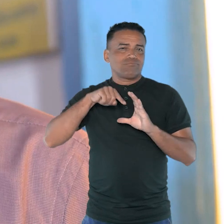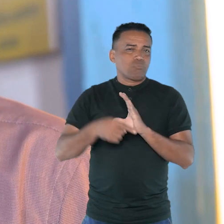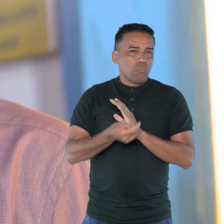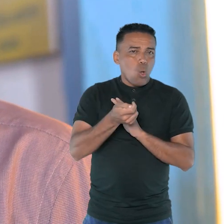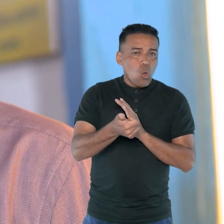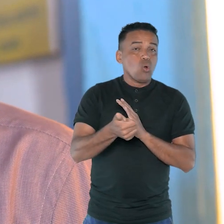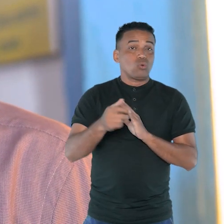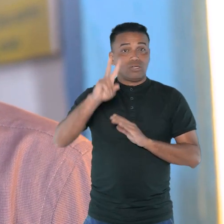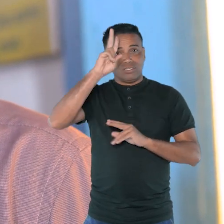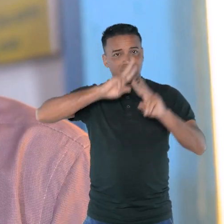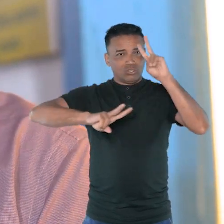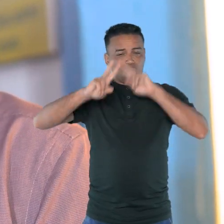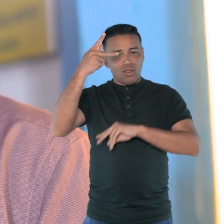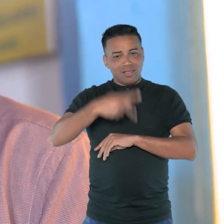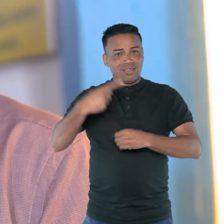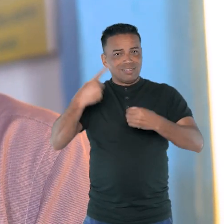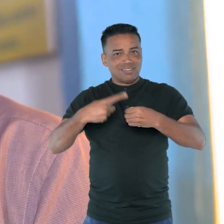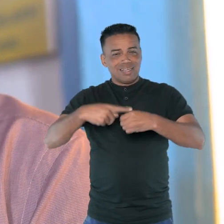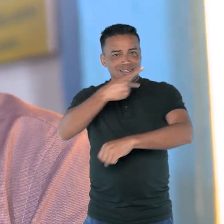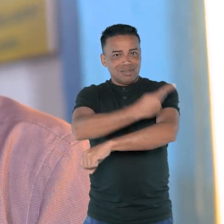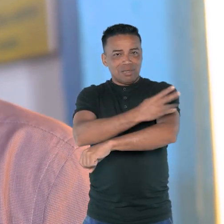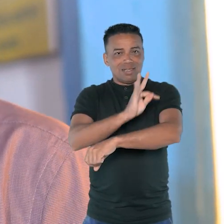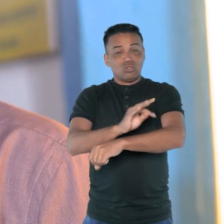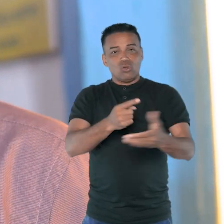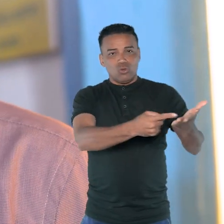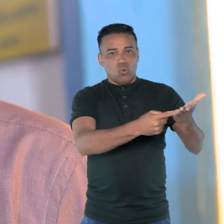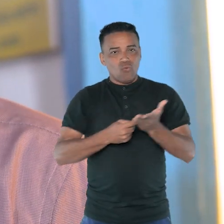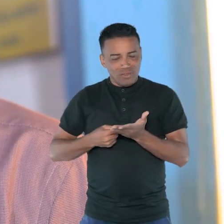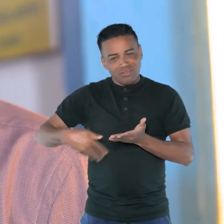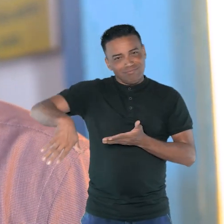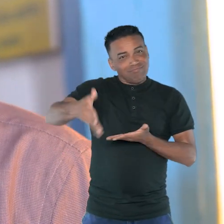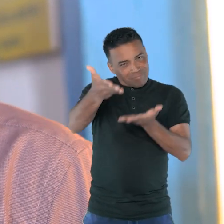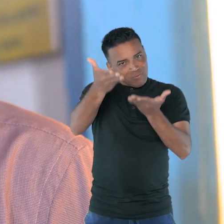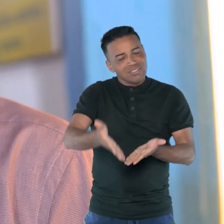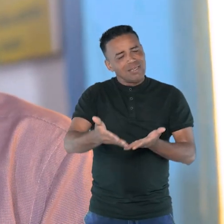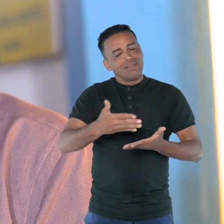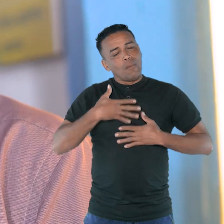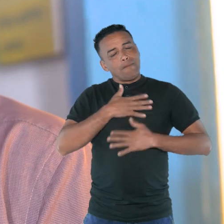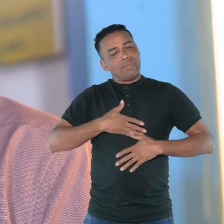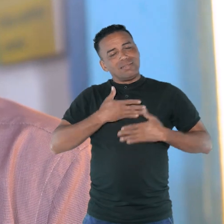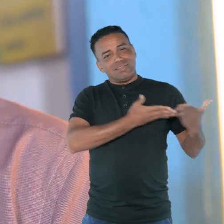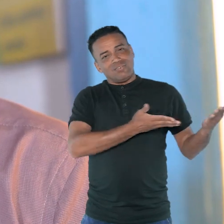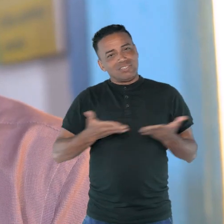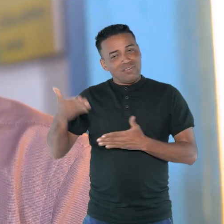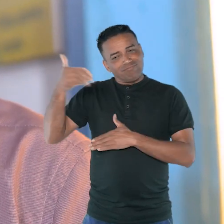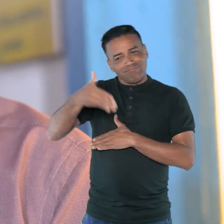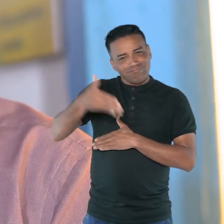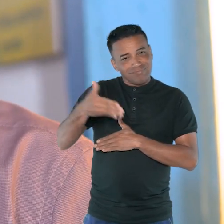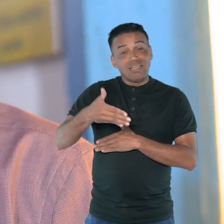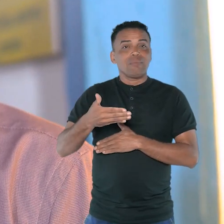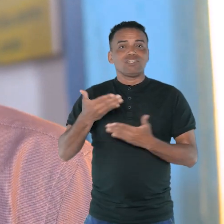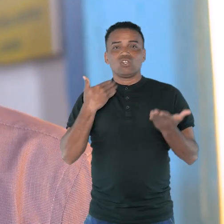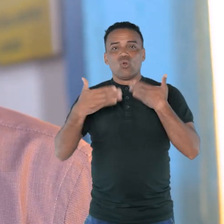a história da nossa cidade. E eu te convido, faço esse convite para você. Vai ser um prazer receber você aqui mais vezes para a gente